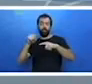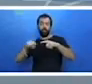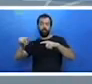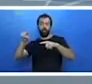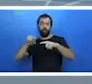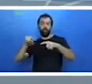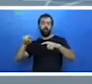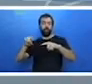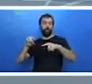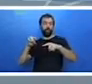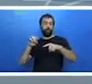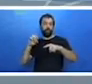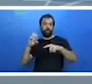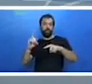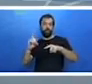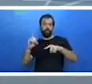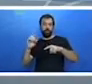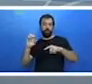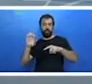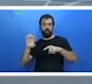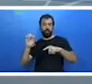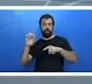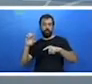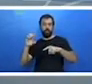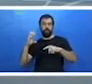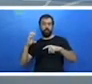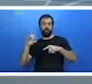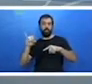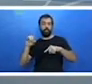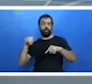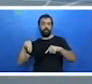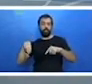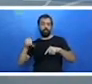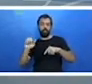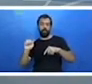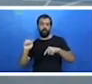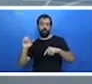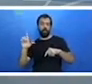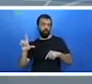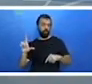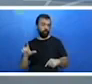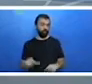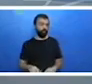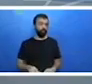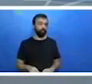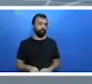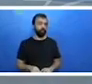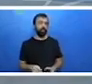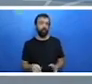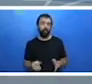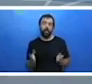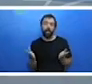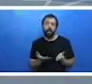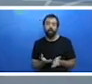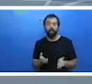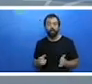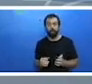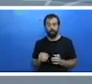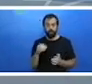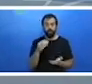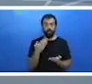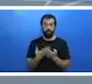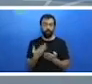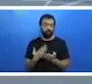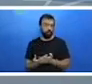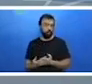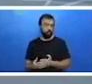da divisão por 10, 100 e 1000. Agora por 10. Vamos pensar, quando a gente dividir,